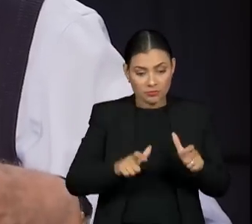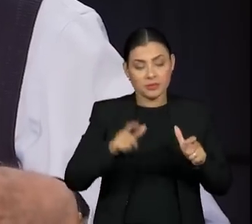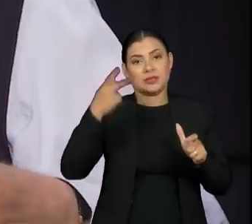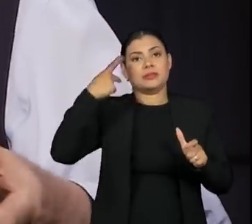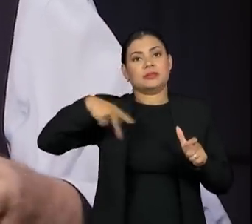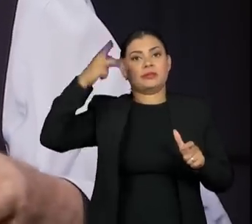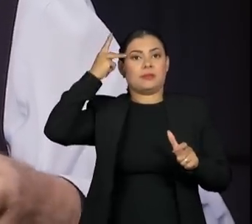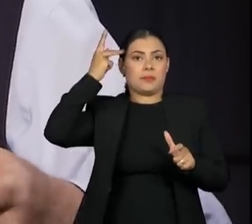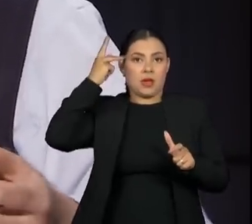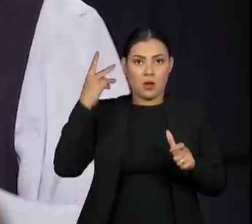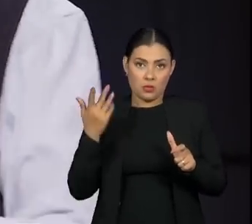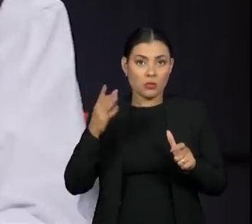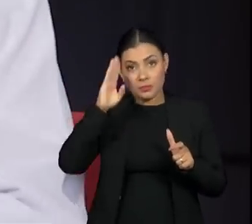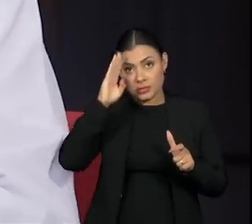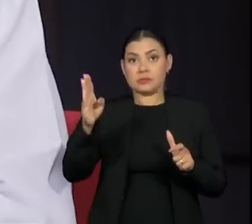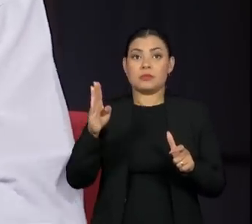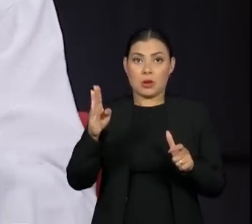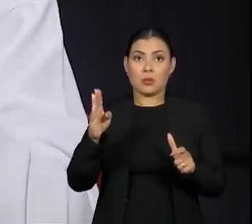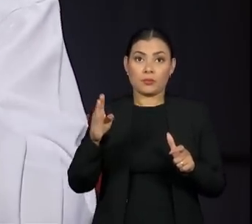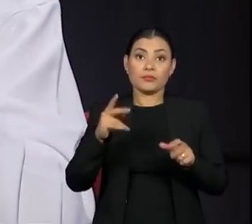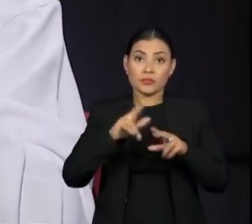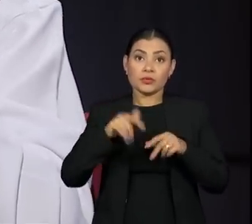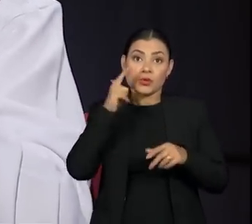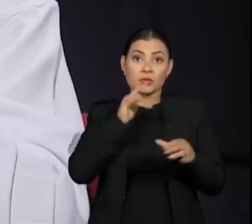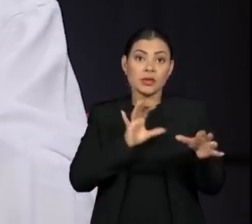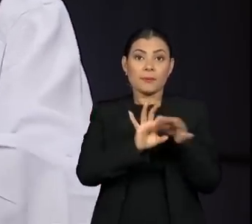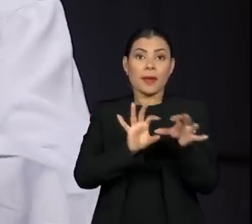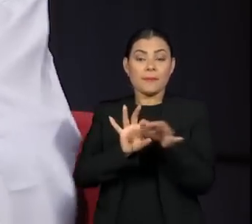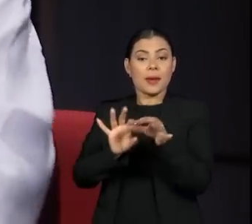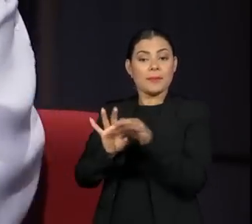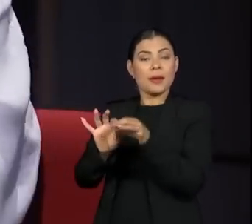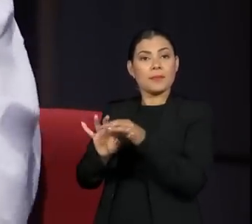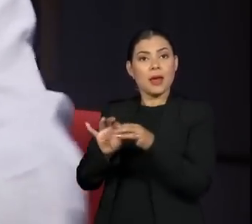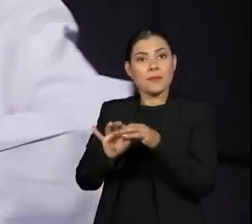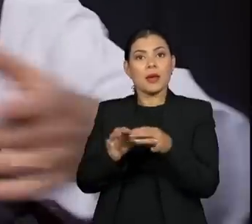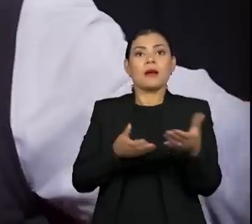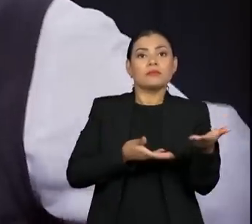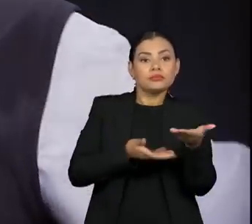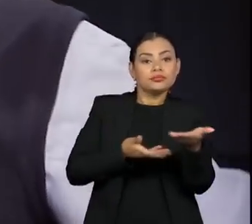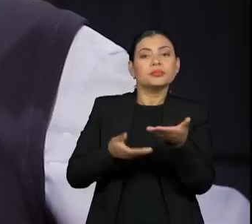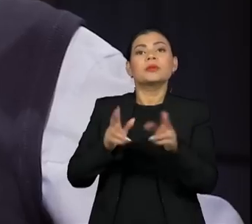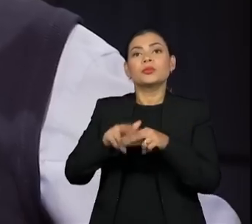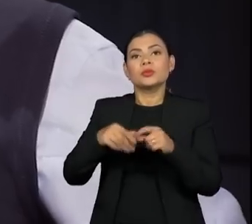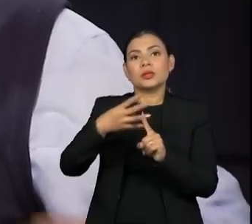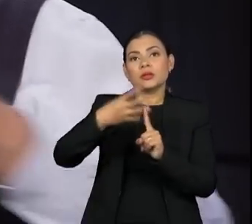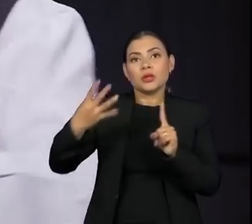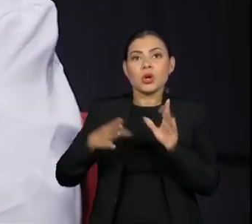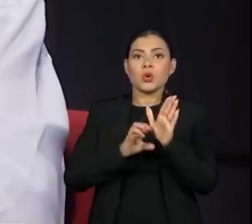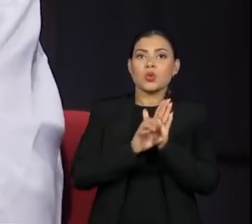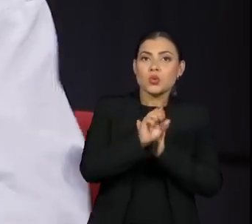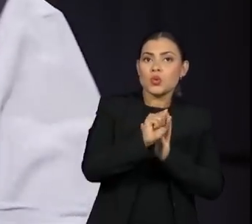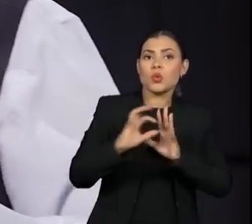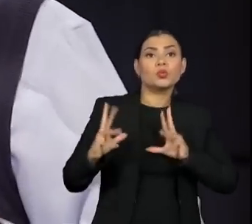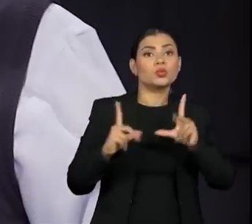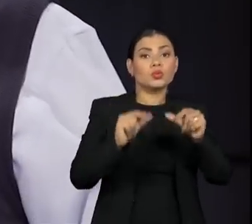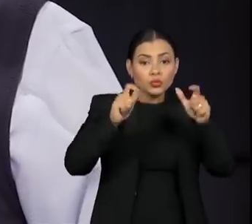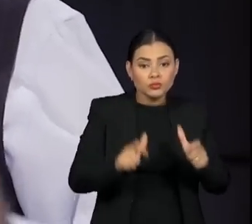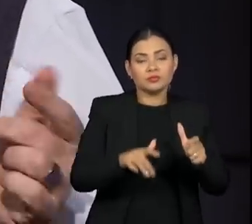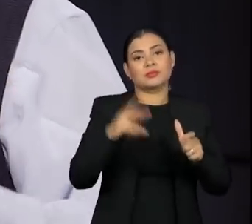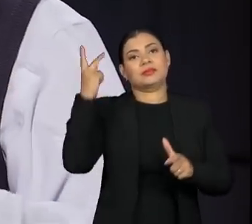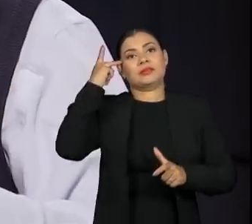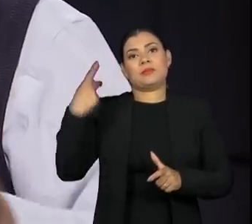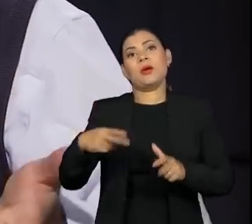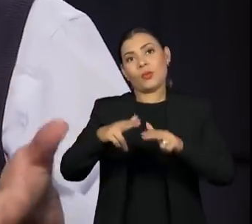da região eles são poucos se vier para cá você troca com um monte de dinheiro importante pessoal tipo o Google tipo Netflix tipo de aba 4 então naquele